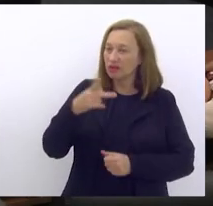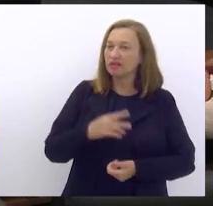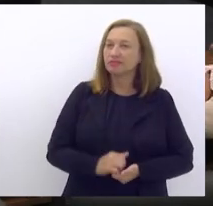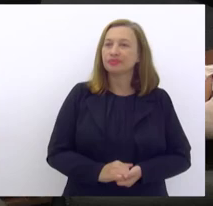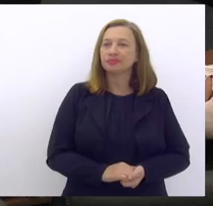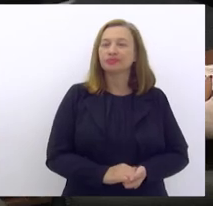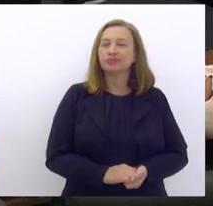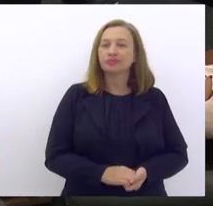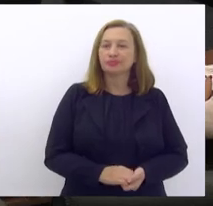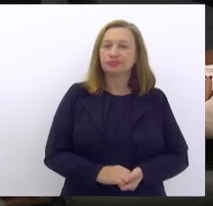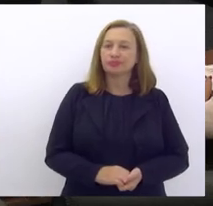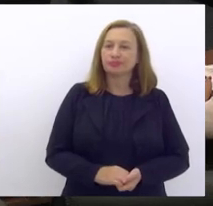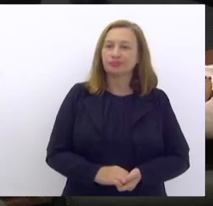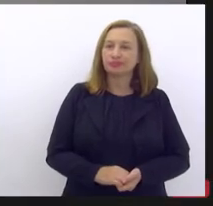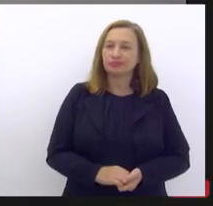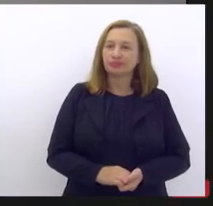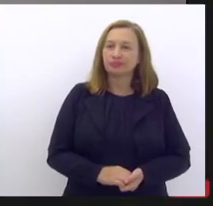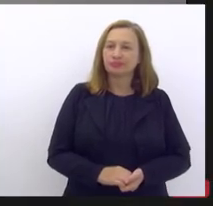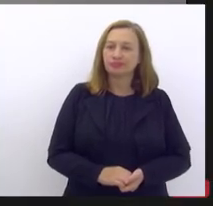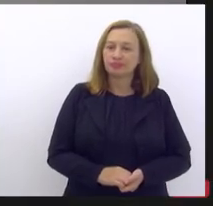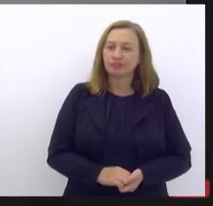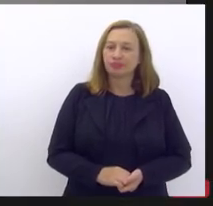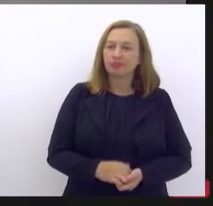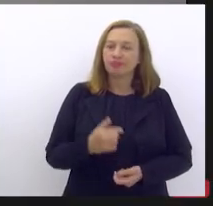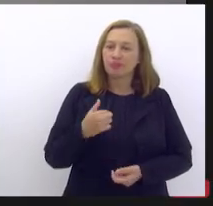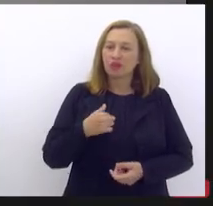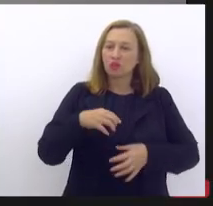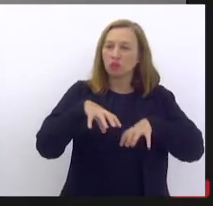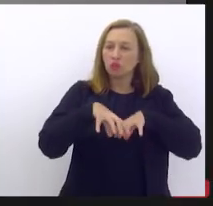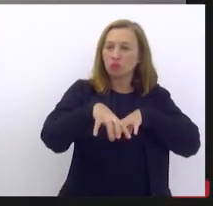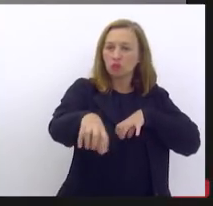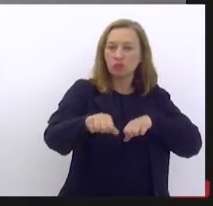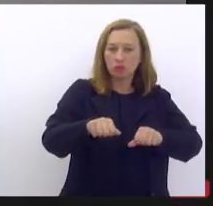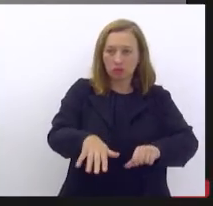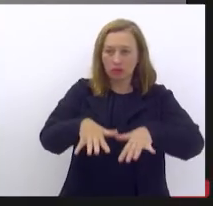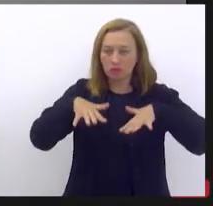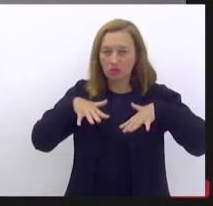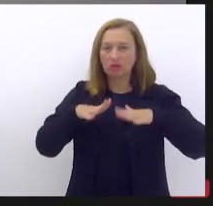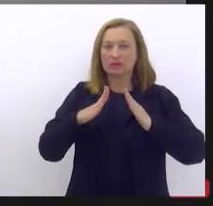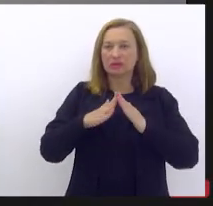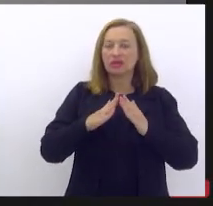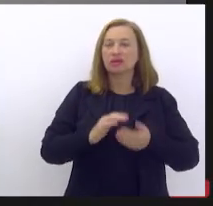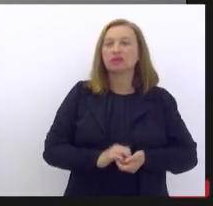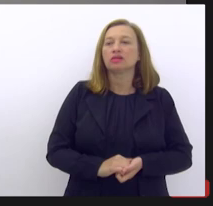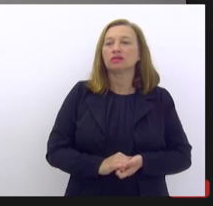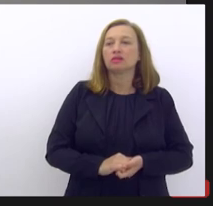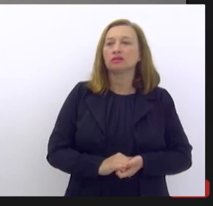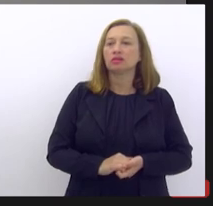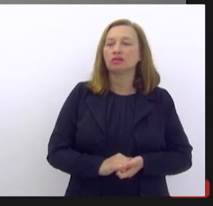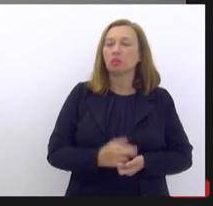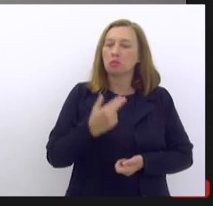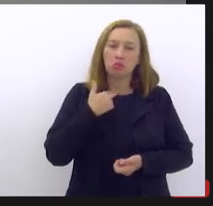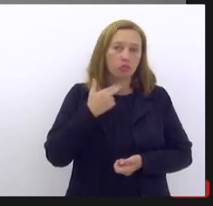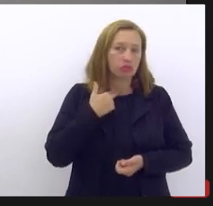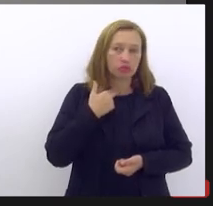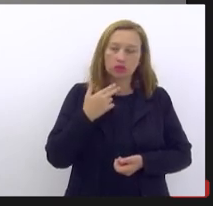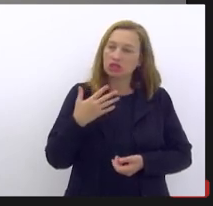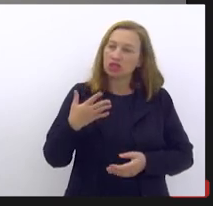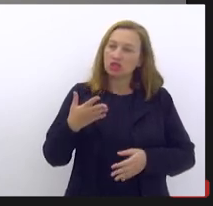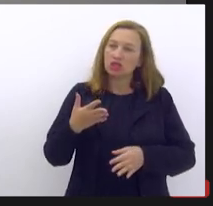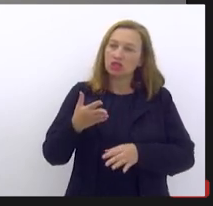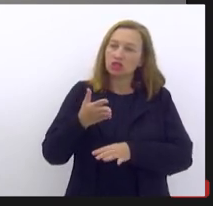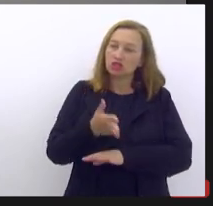deputada. Eu estou participando da sessão aqui em casa, né? Não pude chegar a tempo